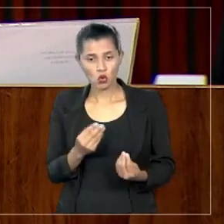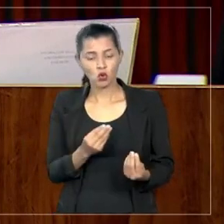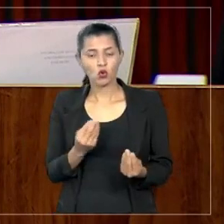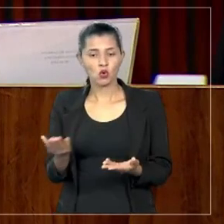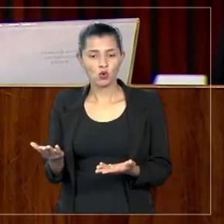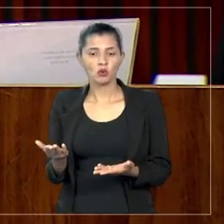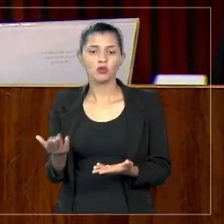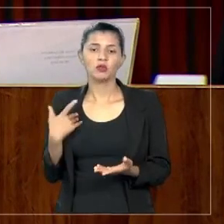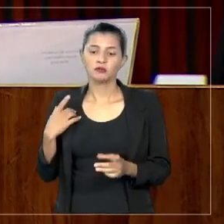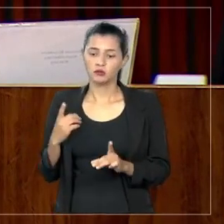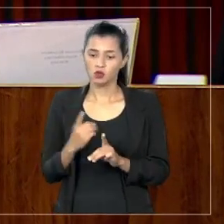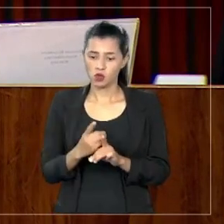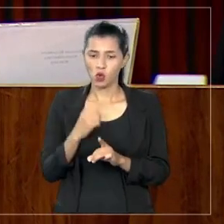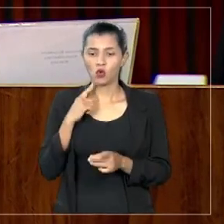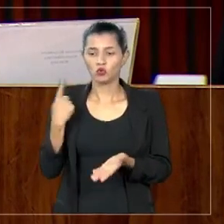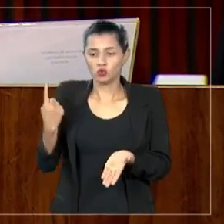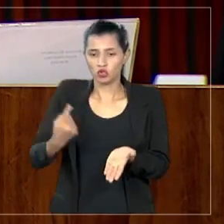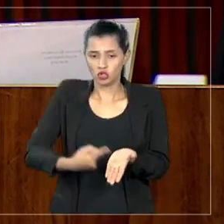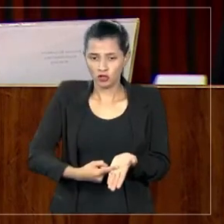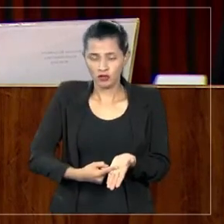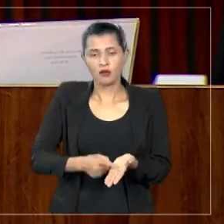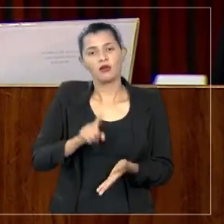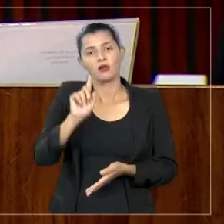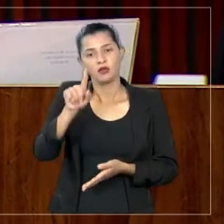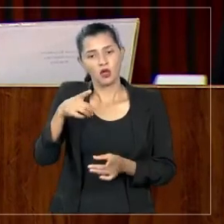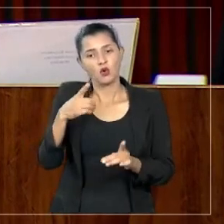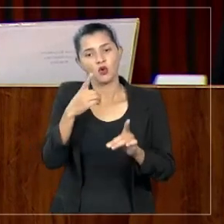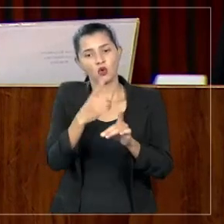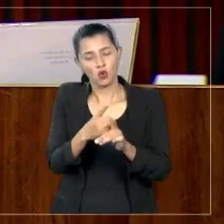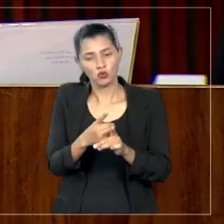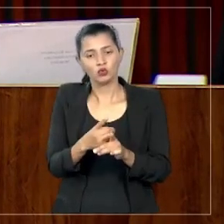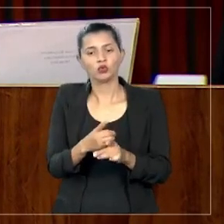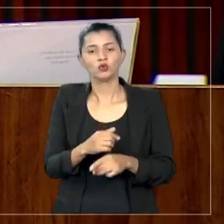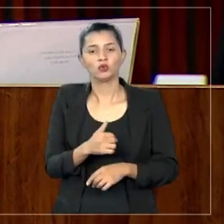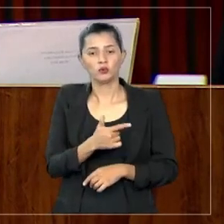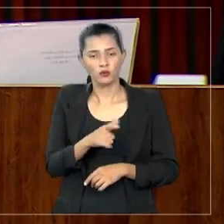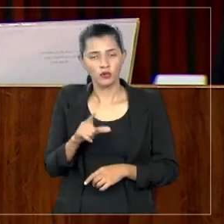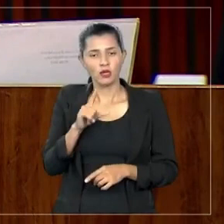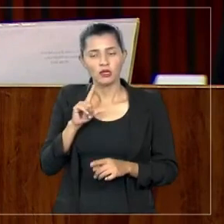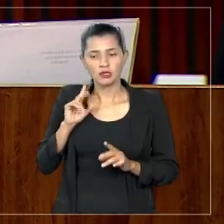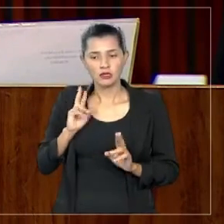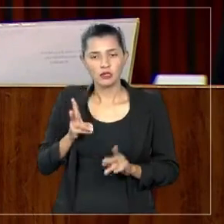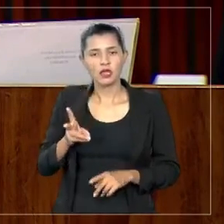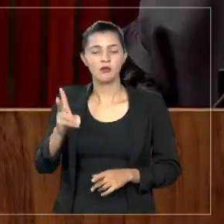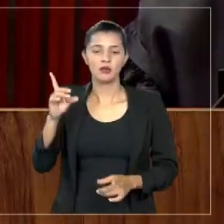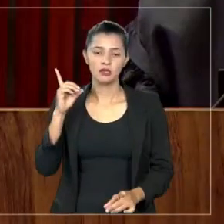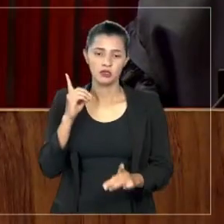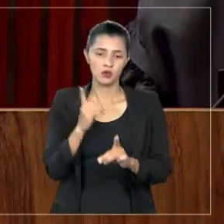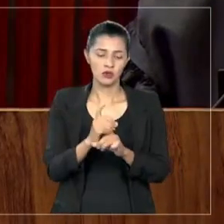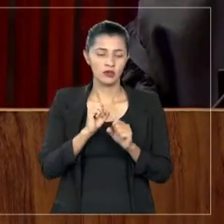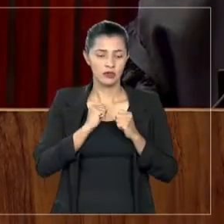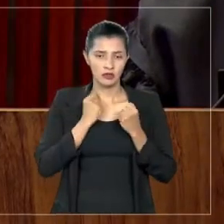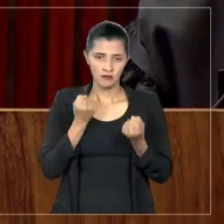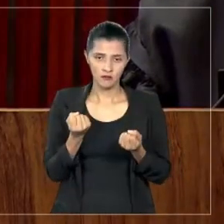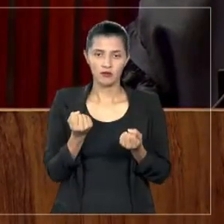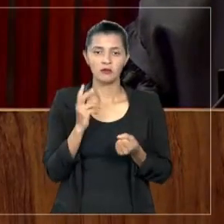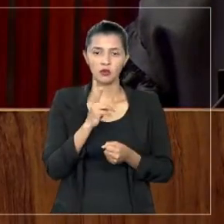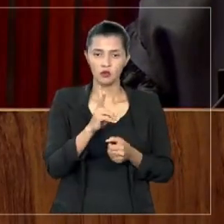ambos um encontro marcado, que é o encontro daqueles que sempre se encontram na defesa da democracia.